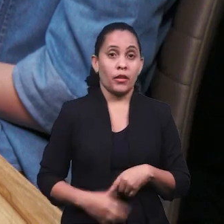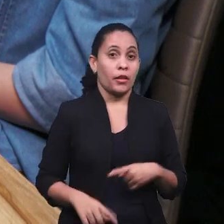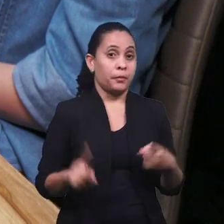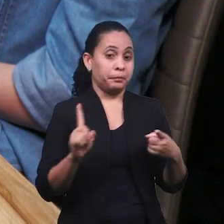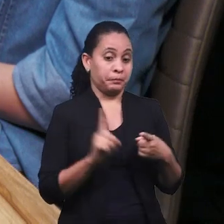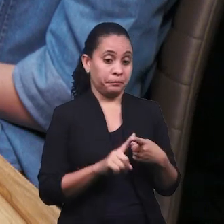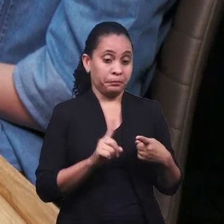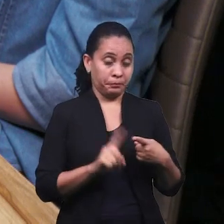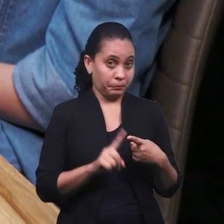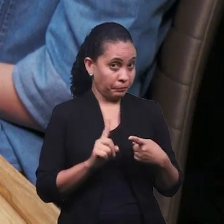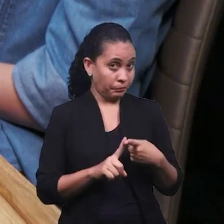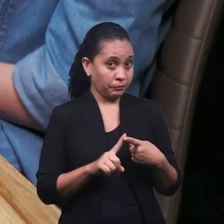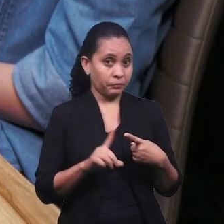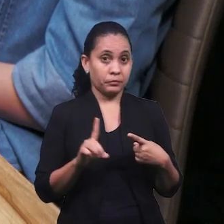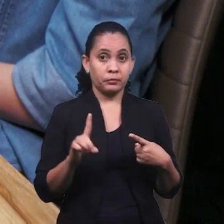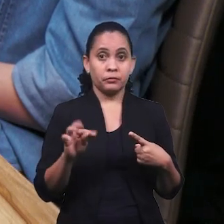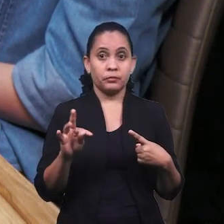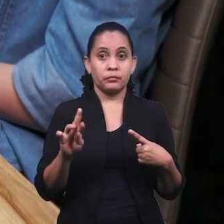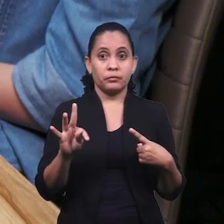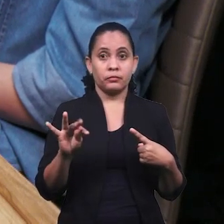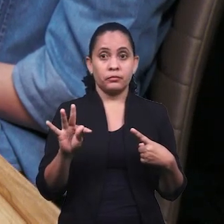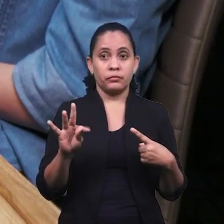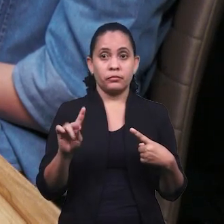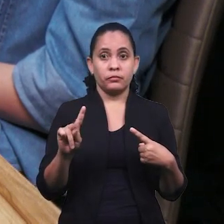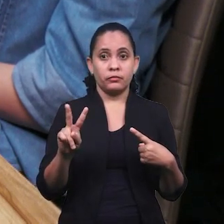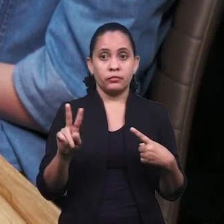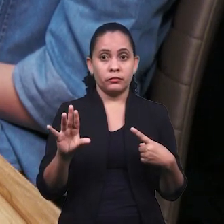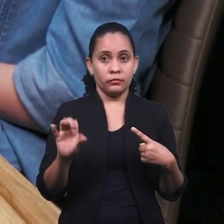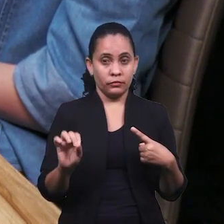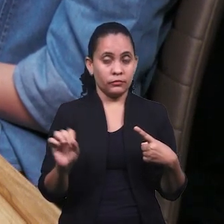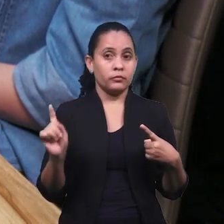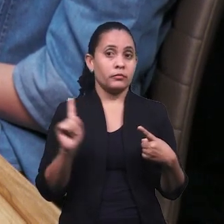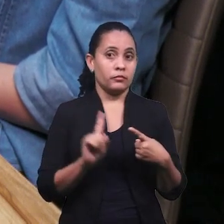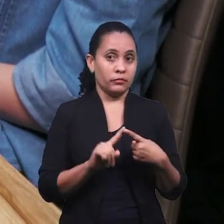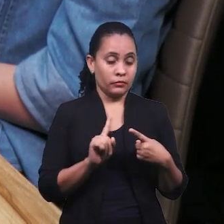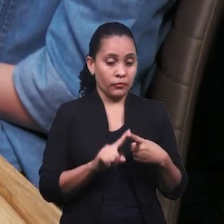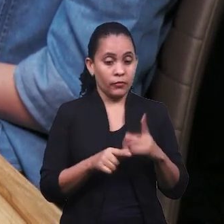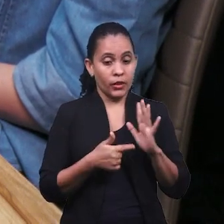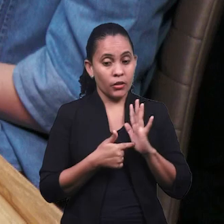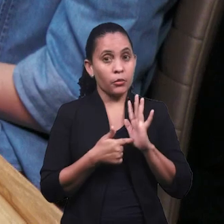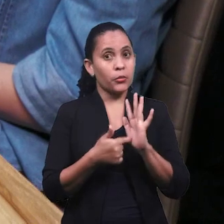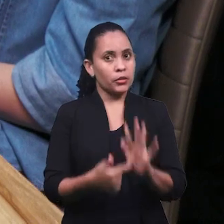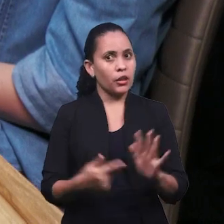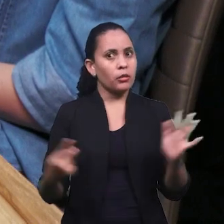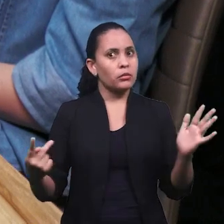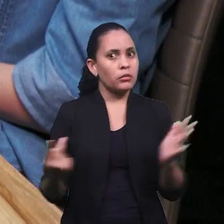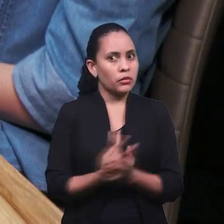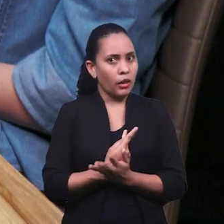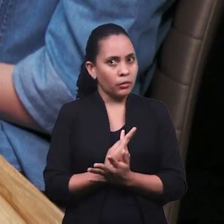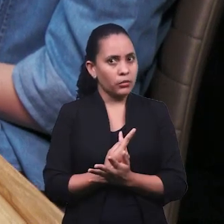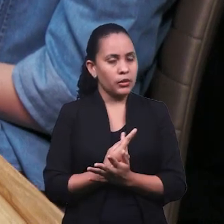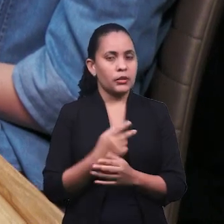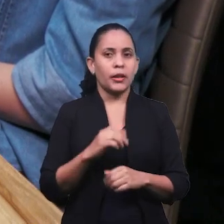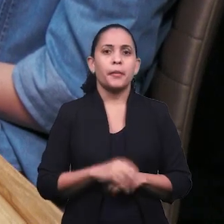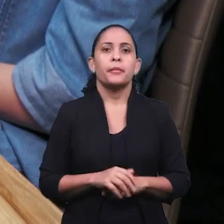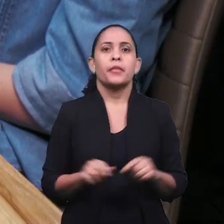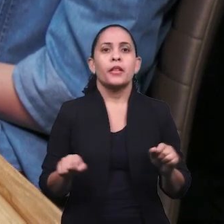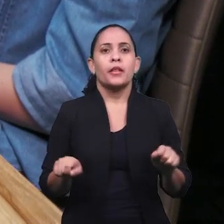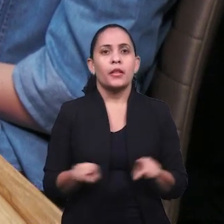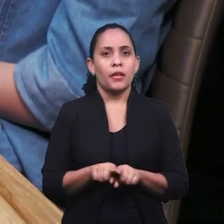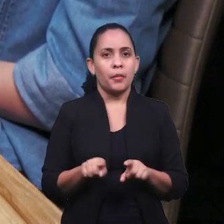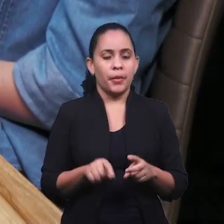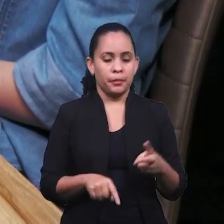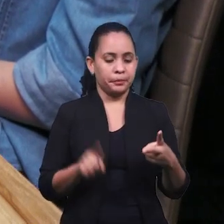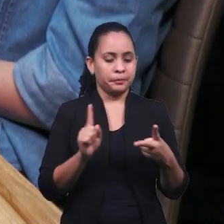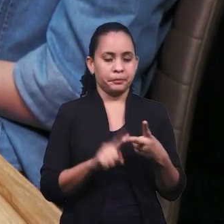no sentido de tomar decisões, que muitas vezes precisa de decisões rápidas, né? E aí a inteligência artificial, tanto o pastor